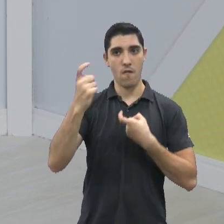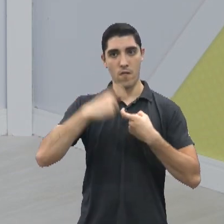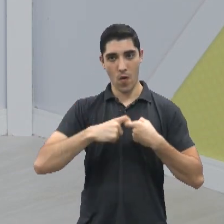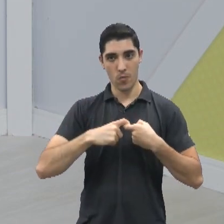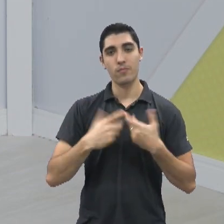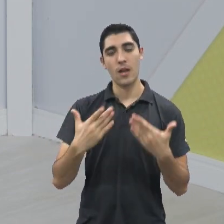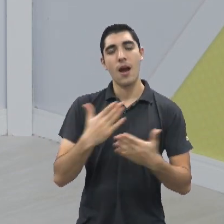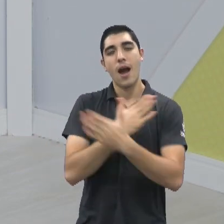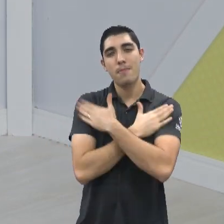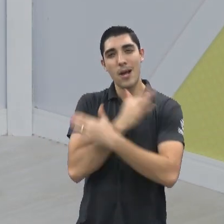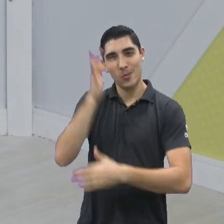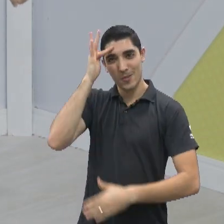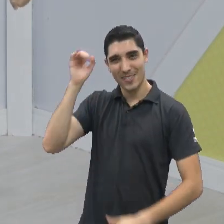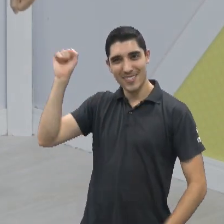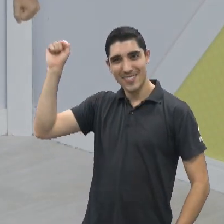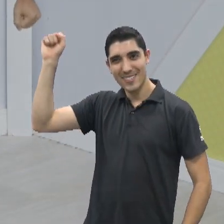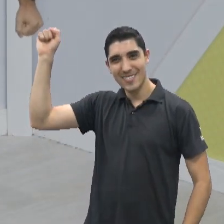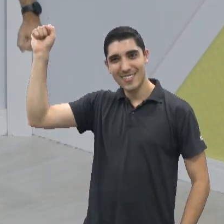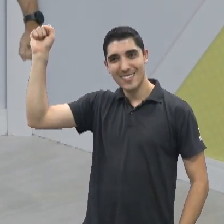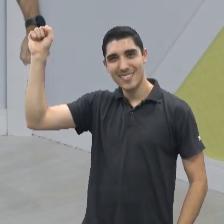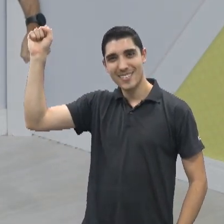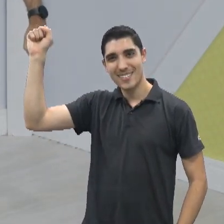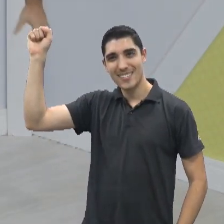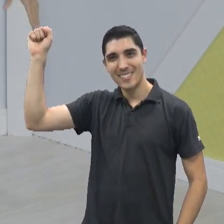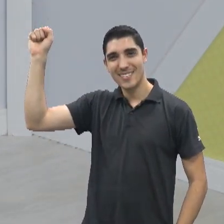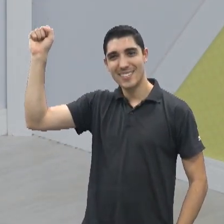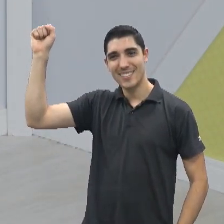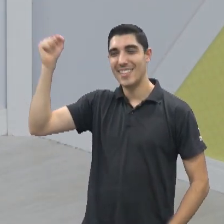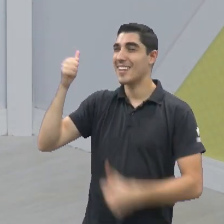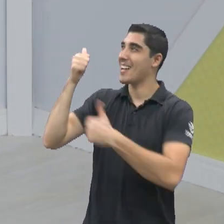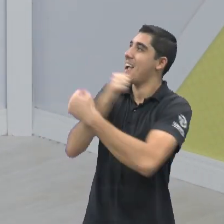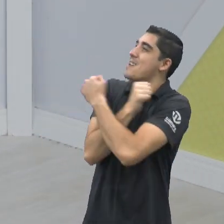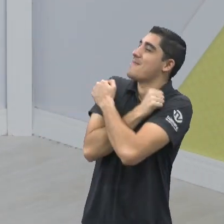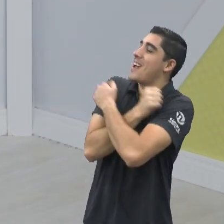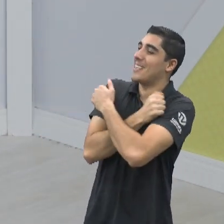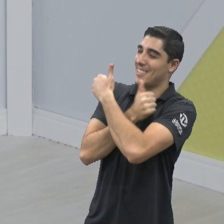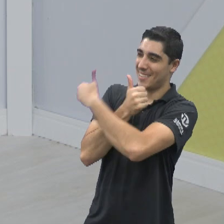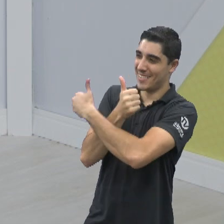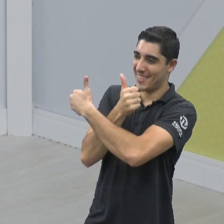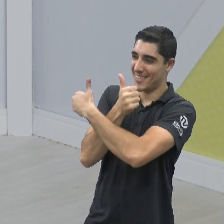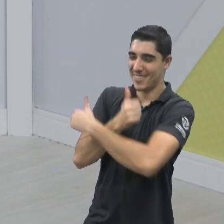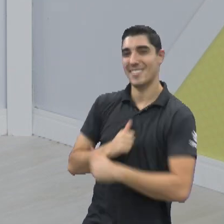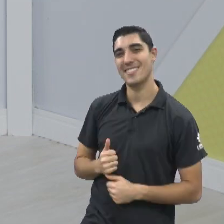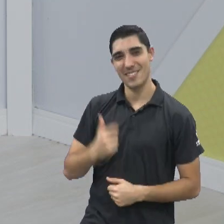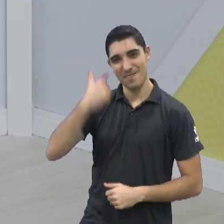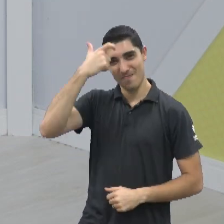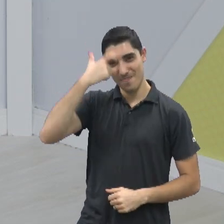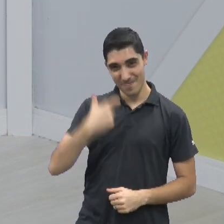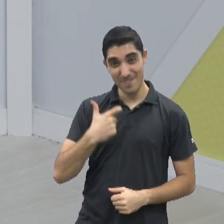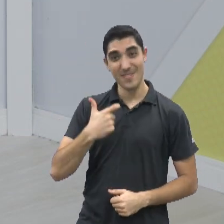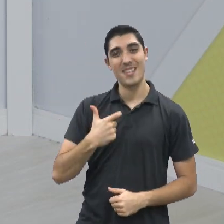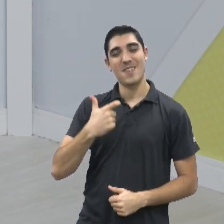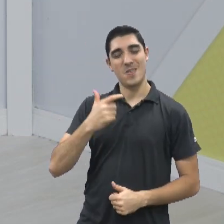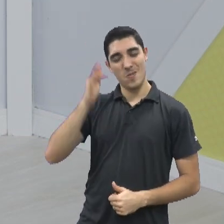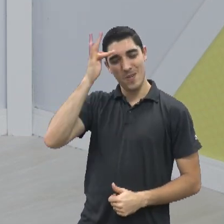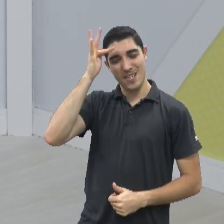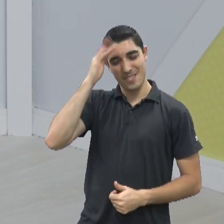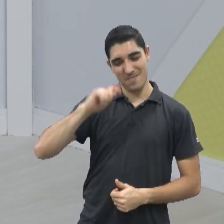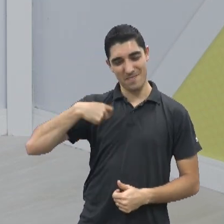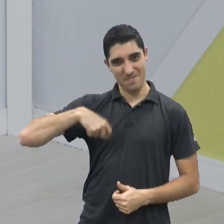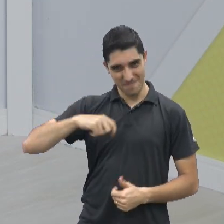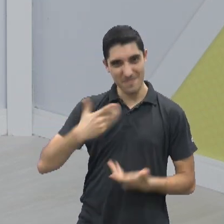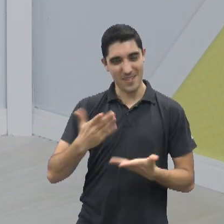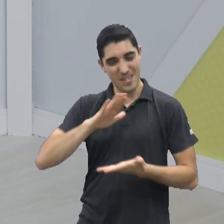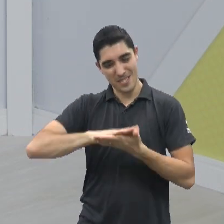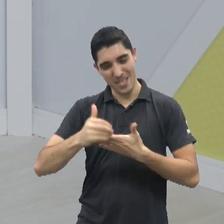abraço aqui também, um abraço e um soquinho estou acertando mais ou menos, pro Luiz, que levou as informações para a comunidade